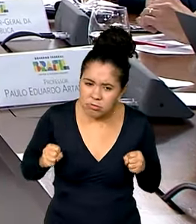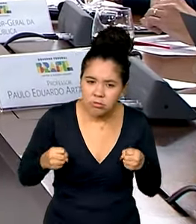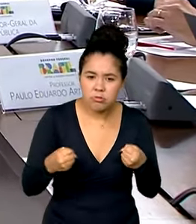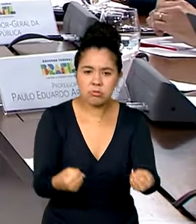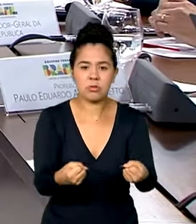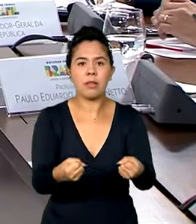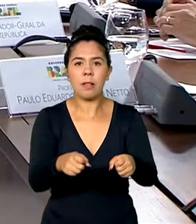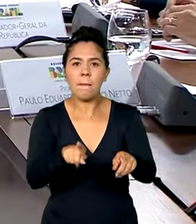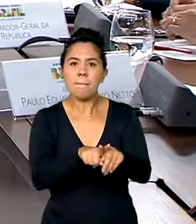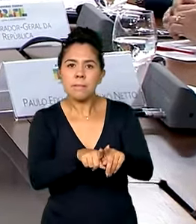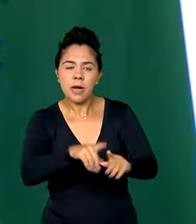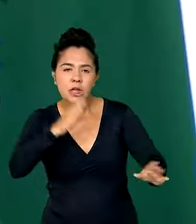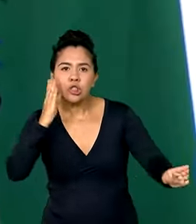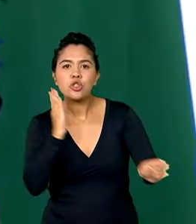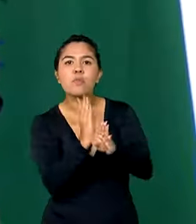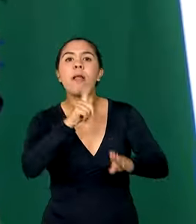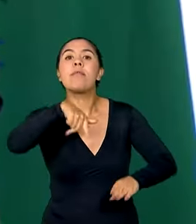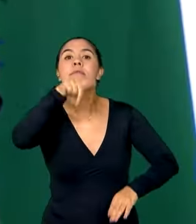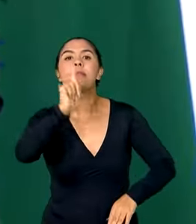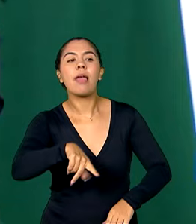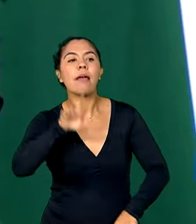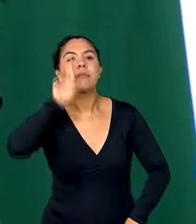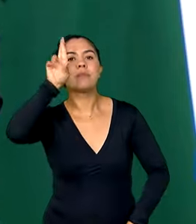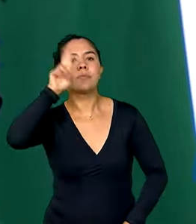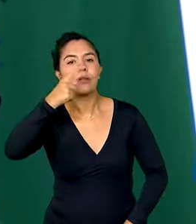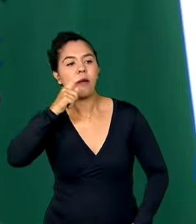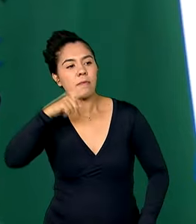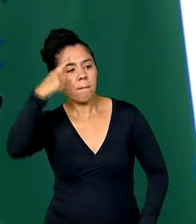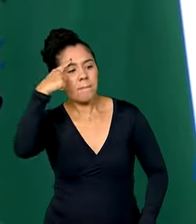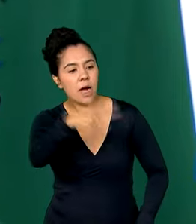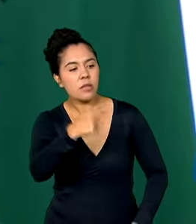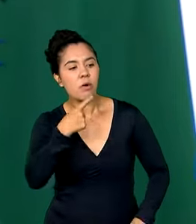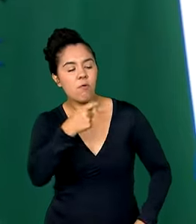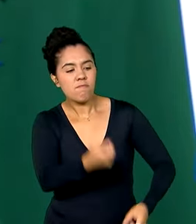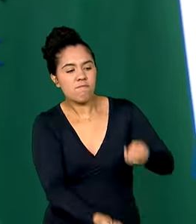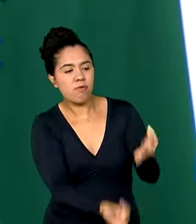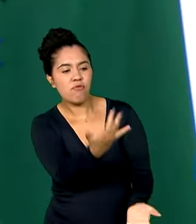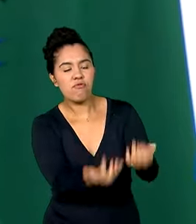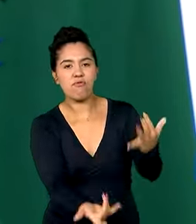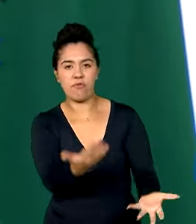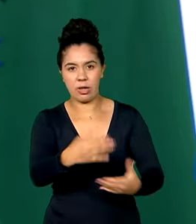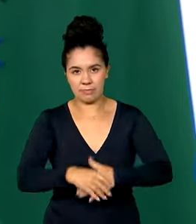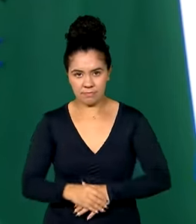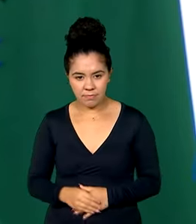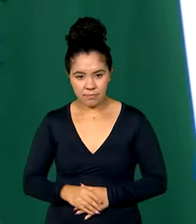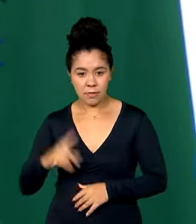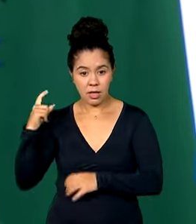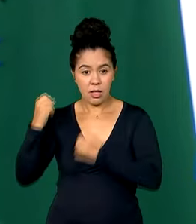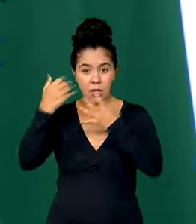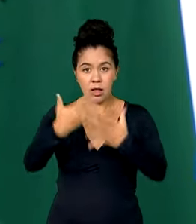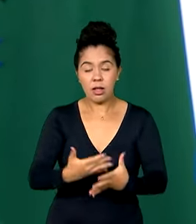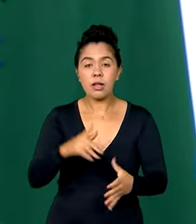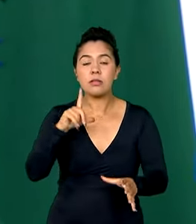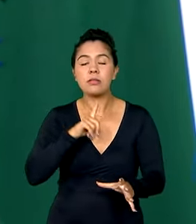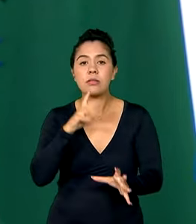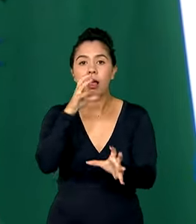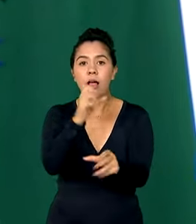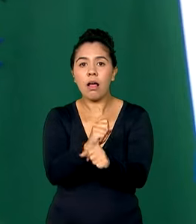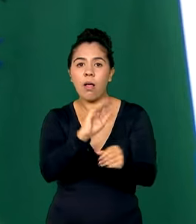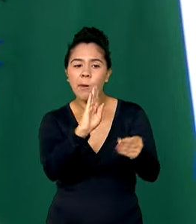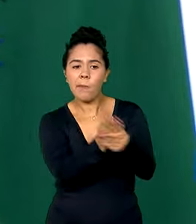pelos incêndios criminosos. A Polícia Federal tem 52 ou mais, sabe, inquérito paralisado porque não